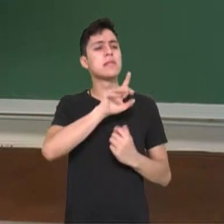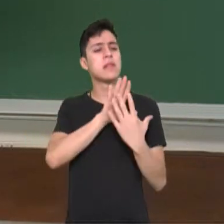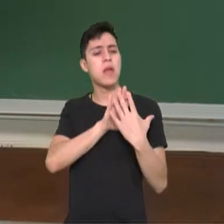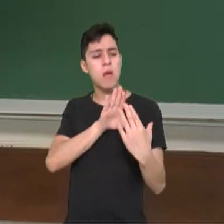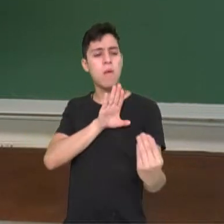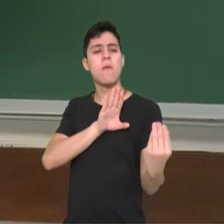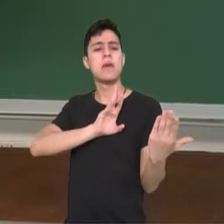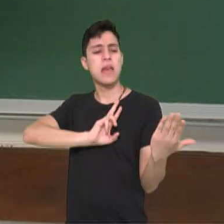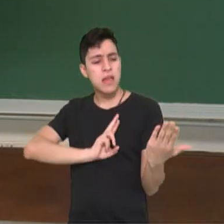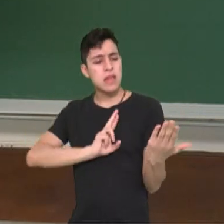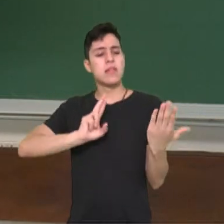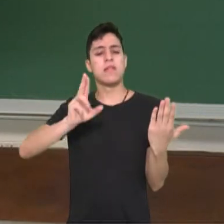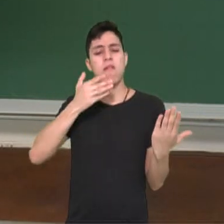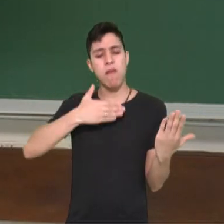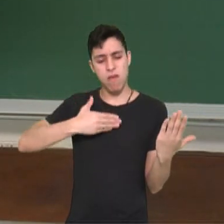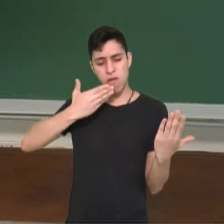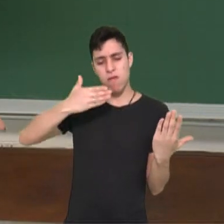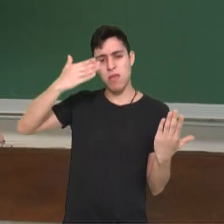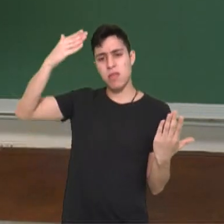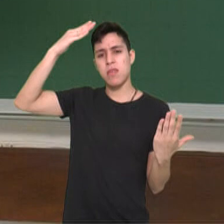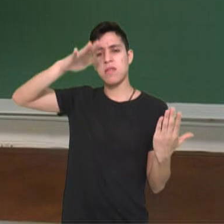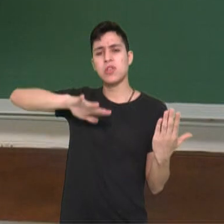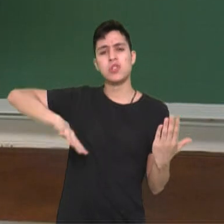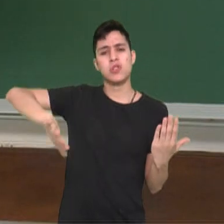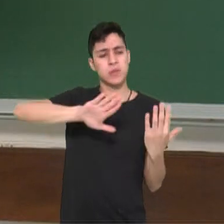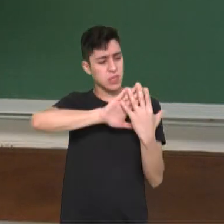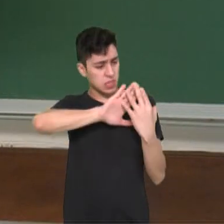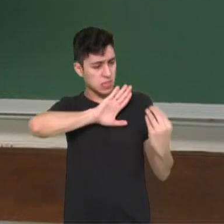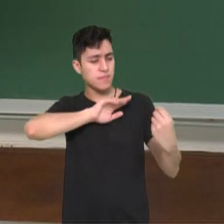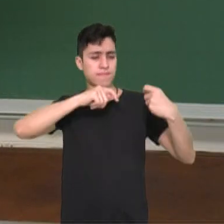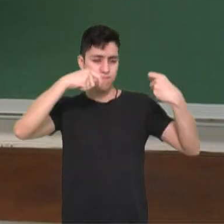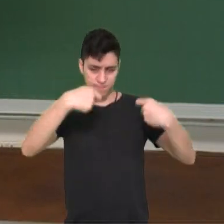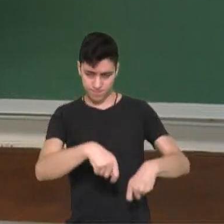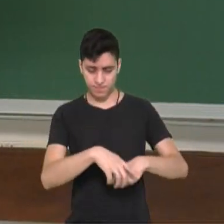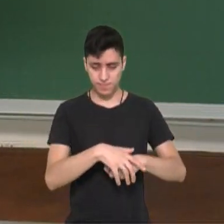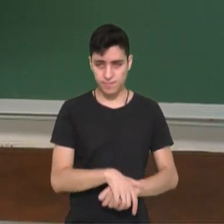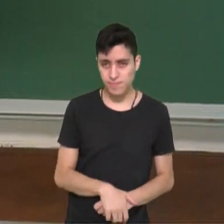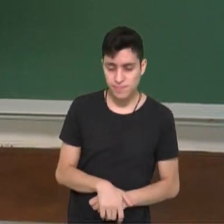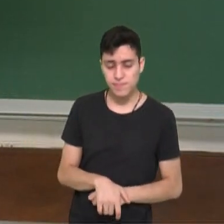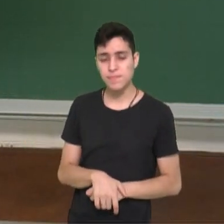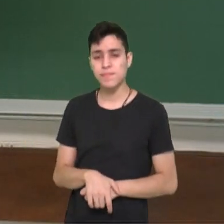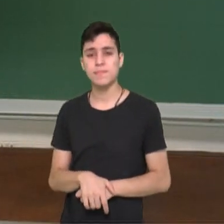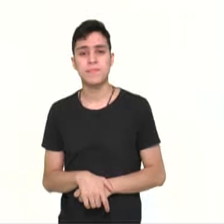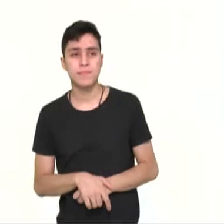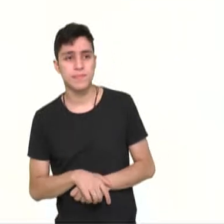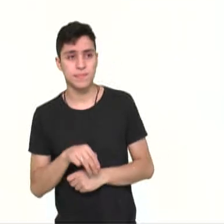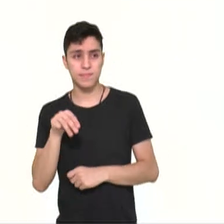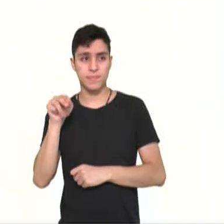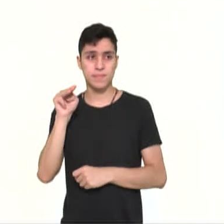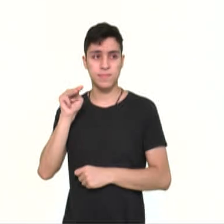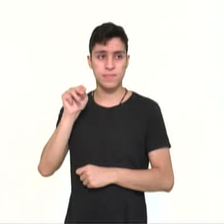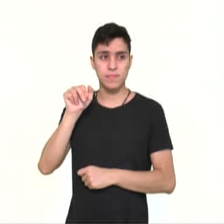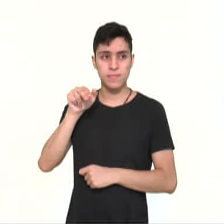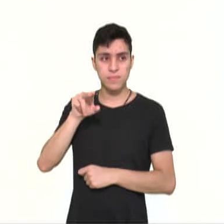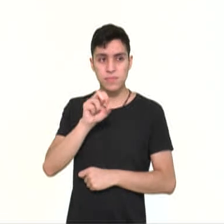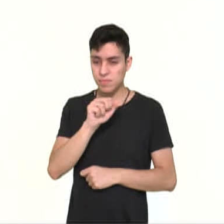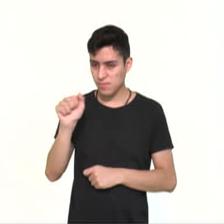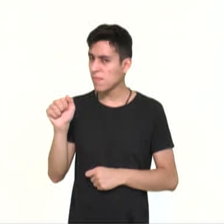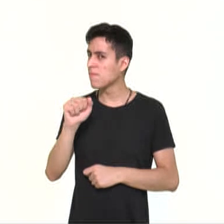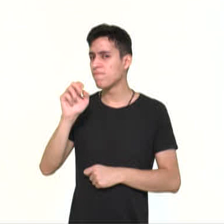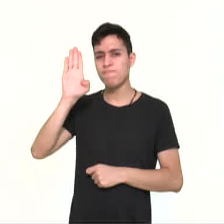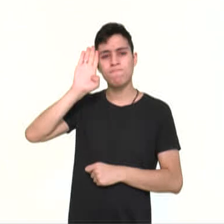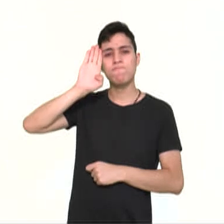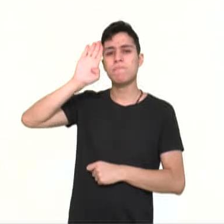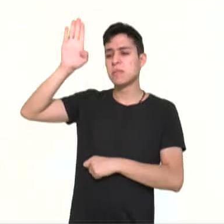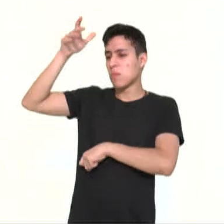se torne religião, né, em toda aquela parte dominada por ele. O Mansa era a maior autoridade